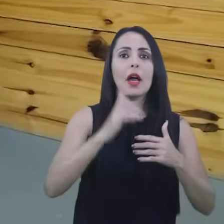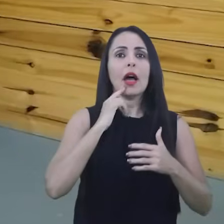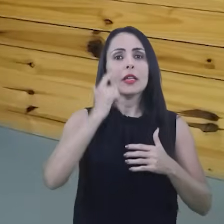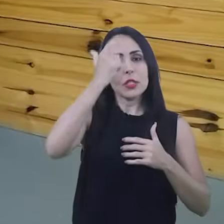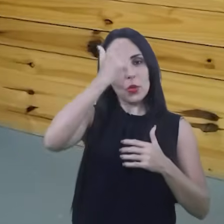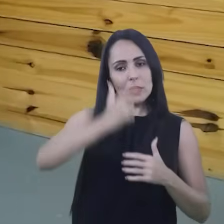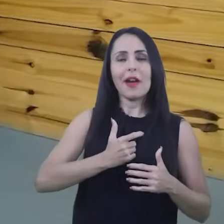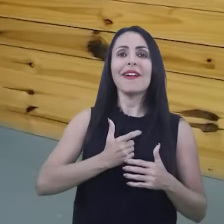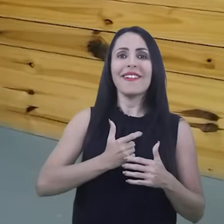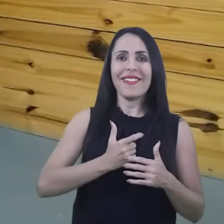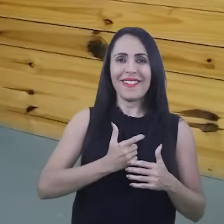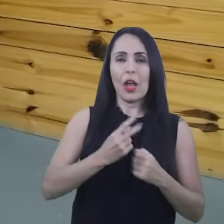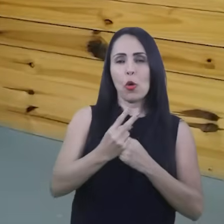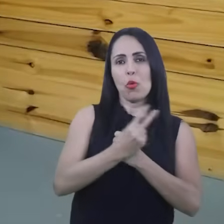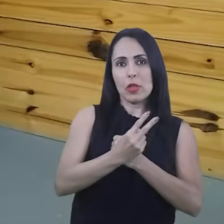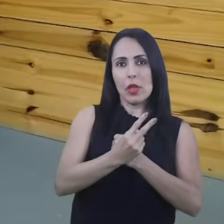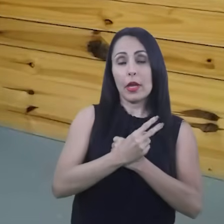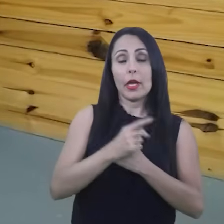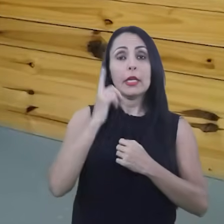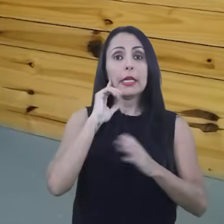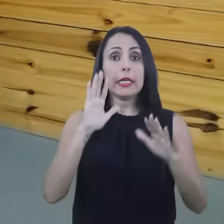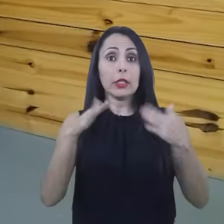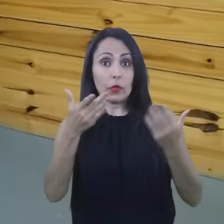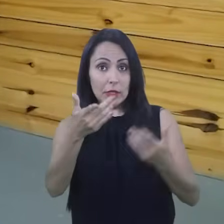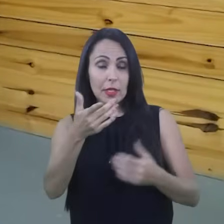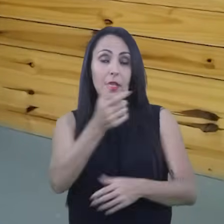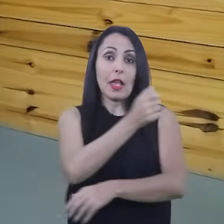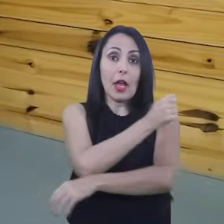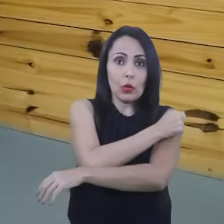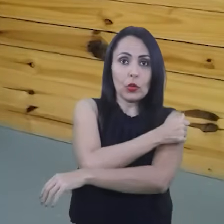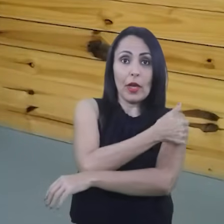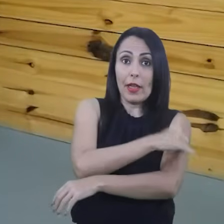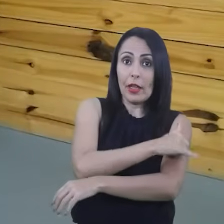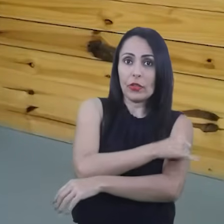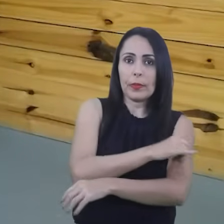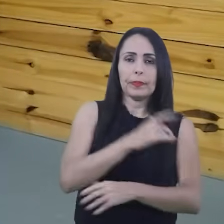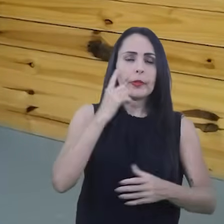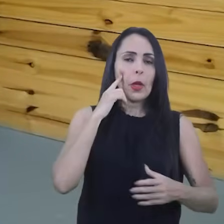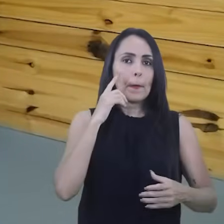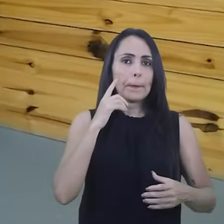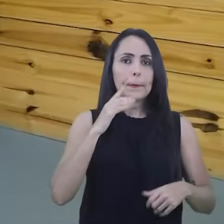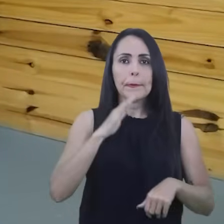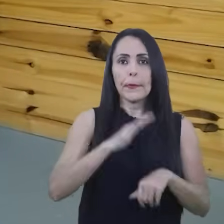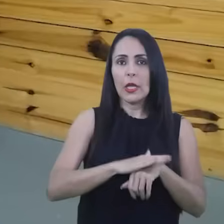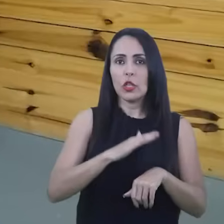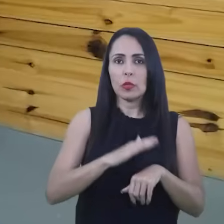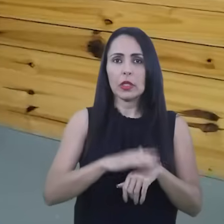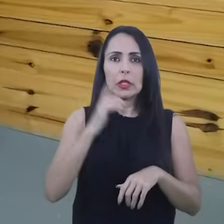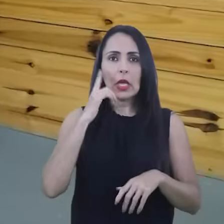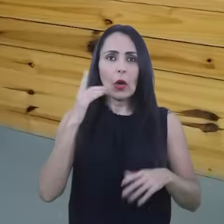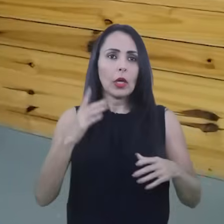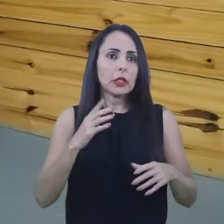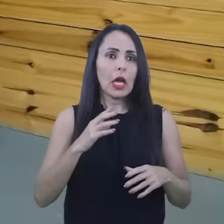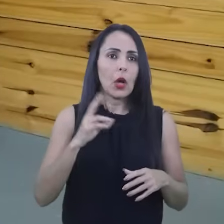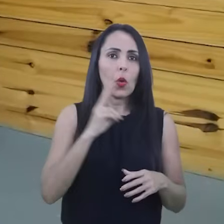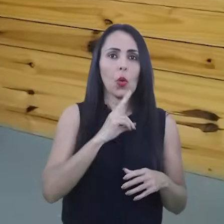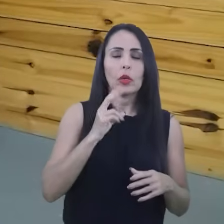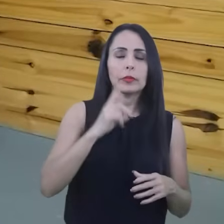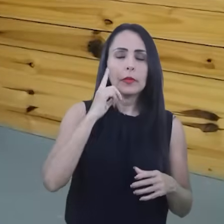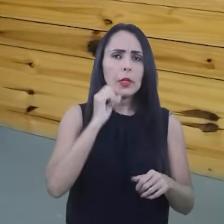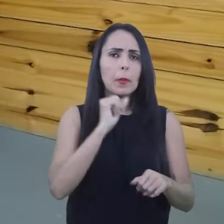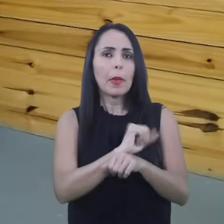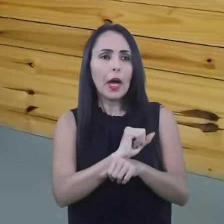todo. Então, querido estudante de EJA, né? Mesmo em meio aí às suas correrias, né? Pare e faça